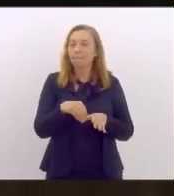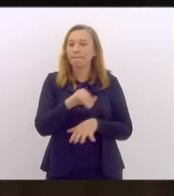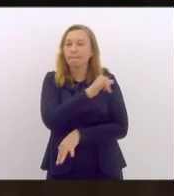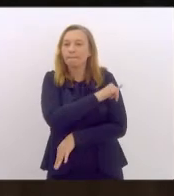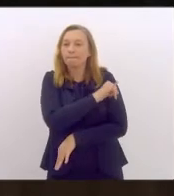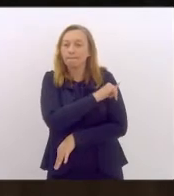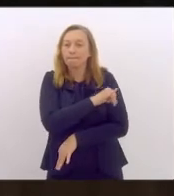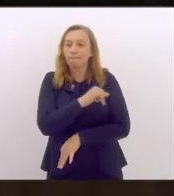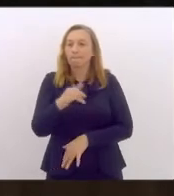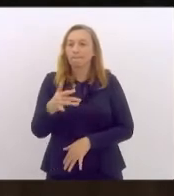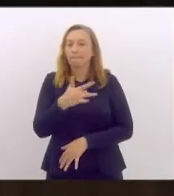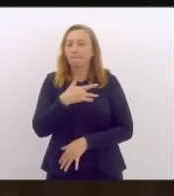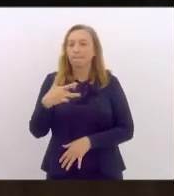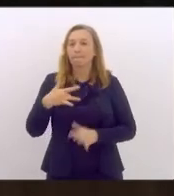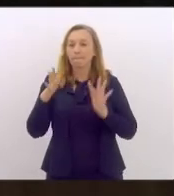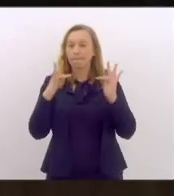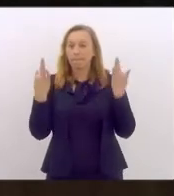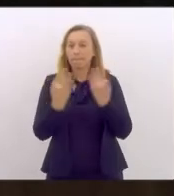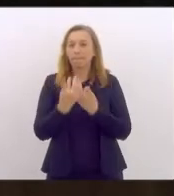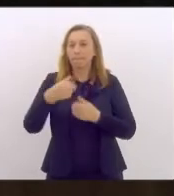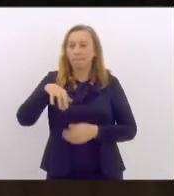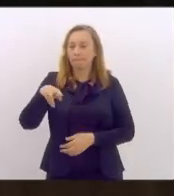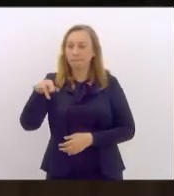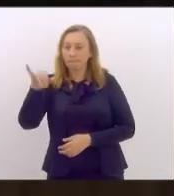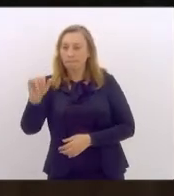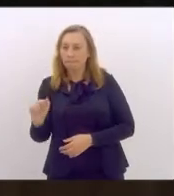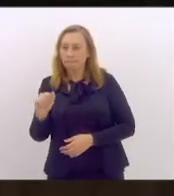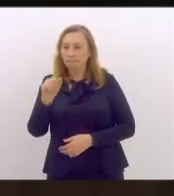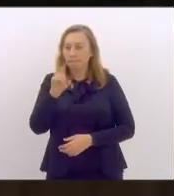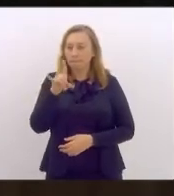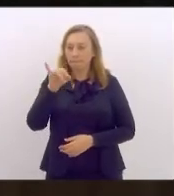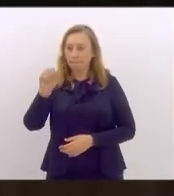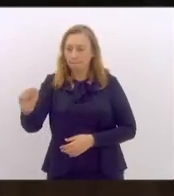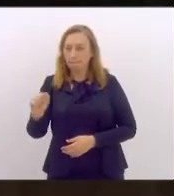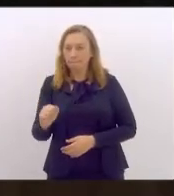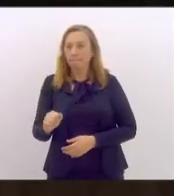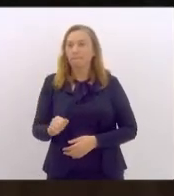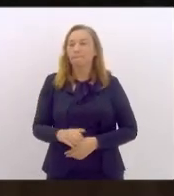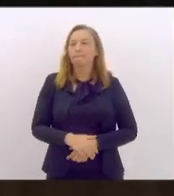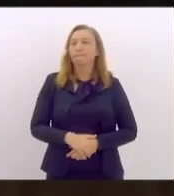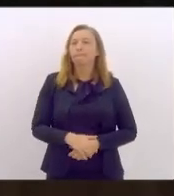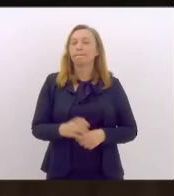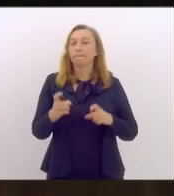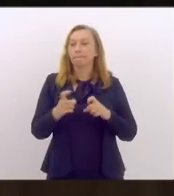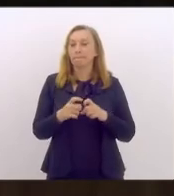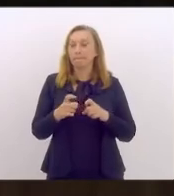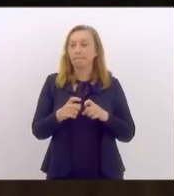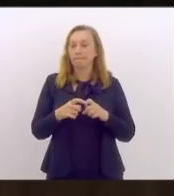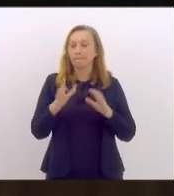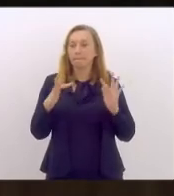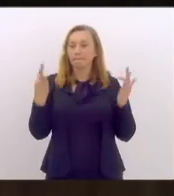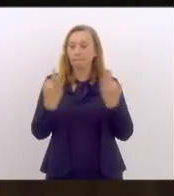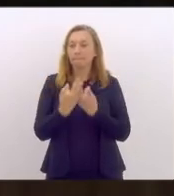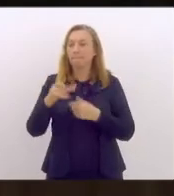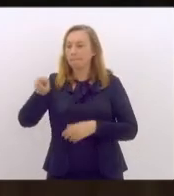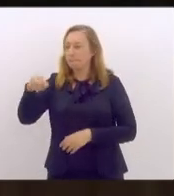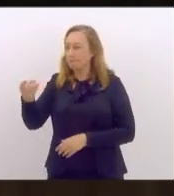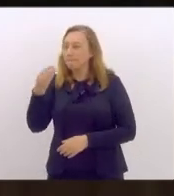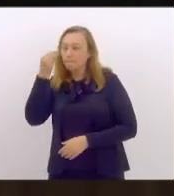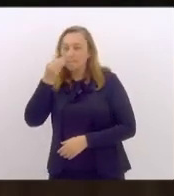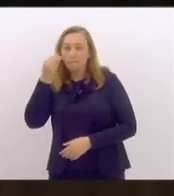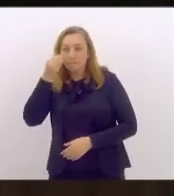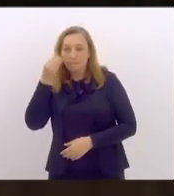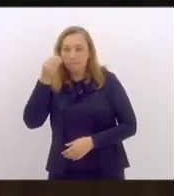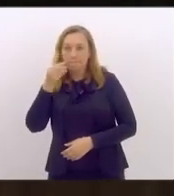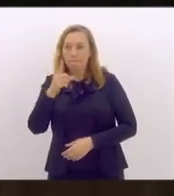lógica da Saúde da Família Maria Célia foi quem implantou em Niterói o programa médico de família né Depois de uma experiência que ela vivenciou